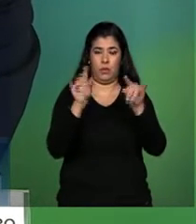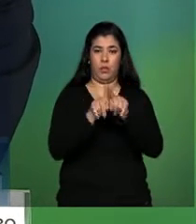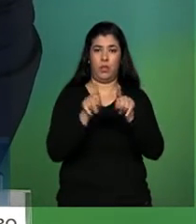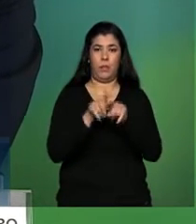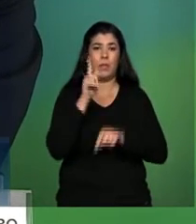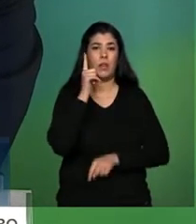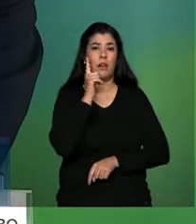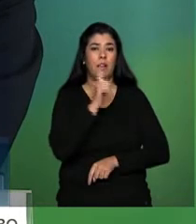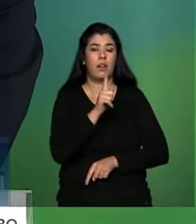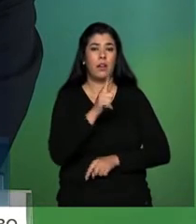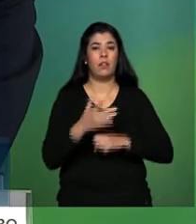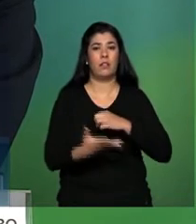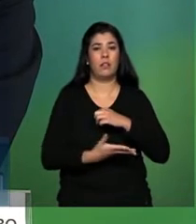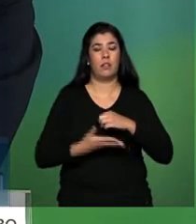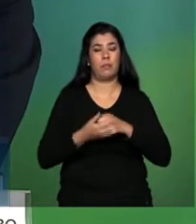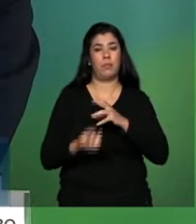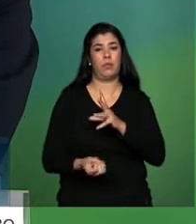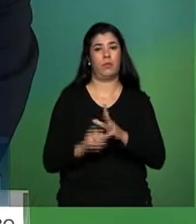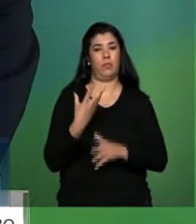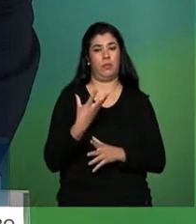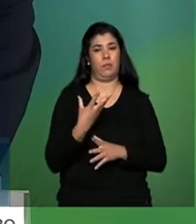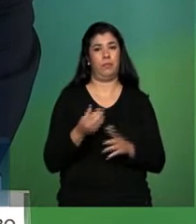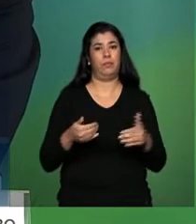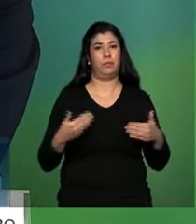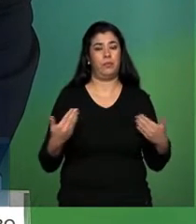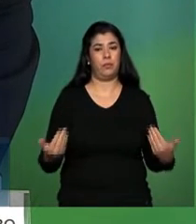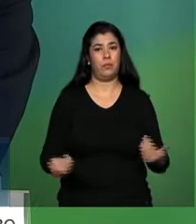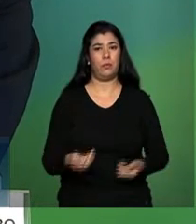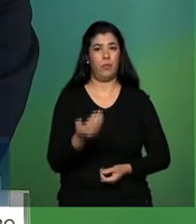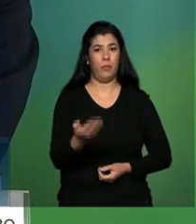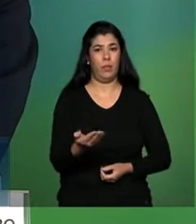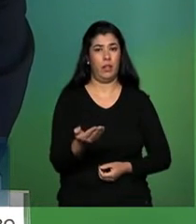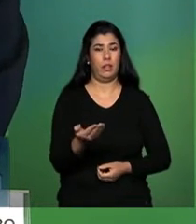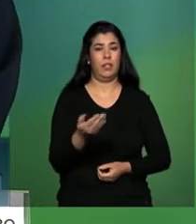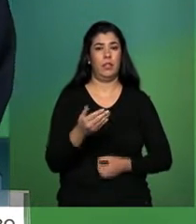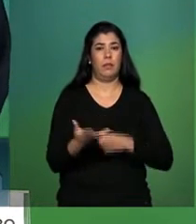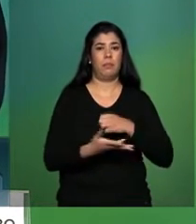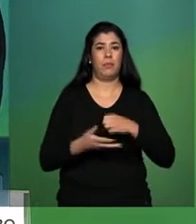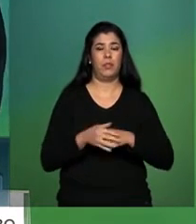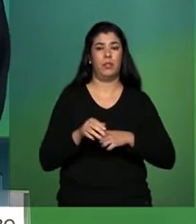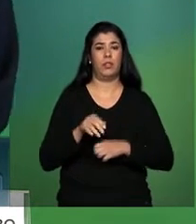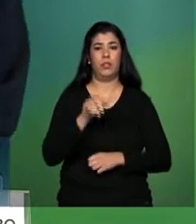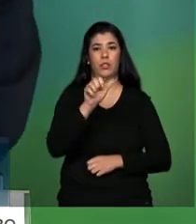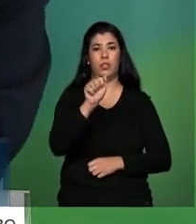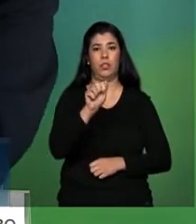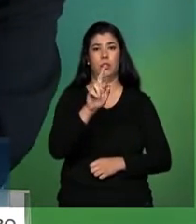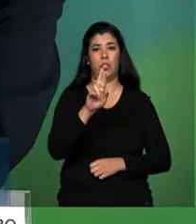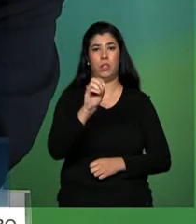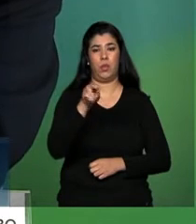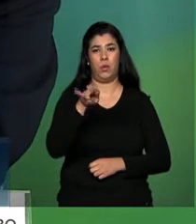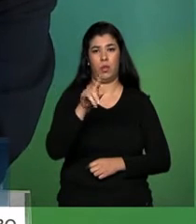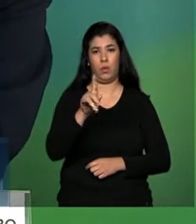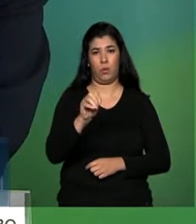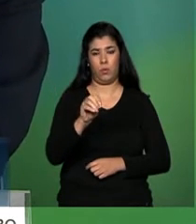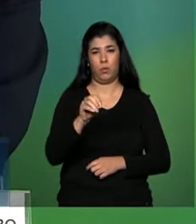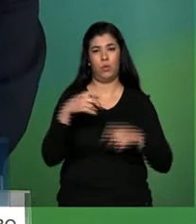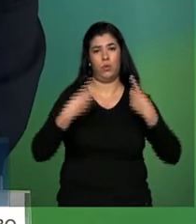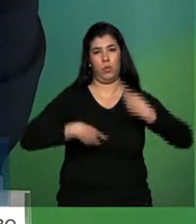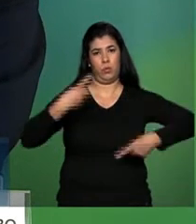ganhos de produtividade que ocorreram. Então, o agronegócio brasileiro é muito competitivo. Agora, o que é que nós